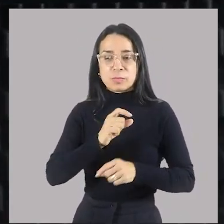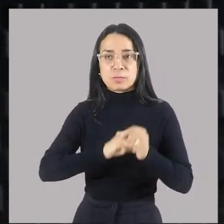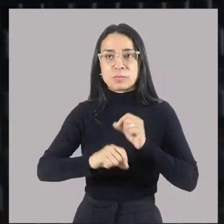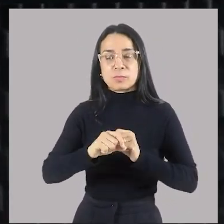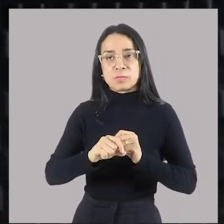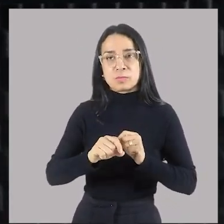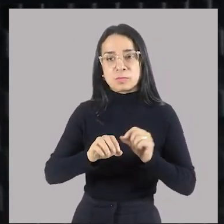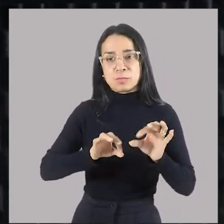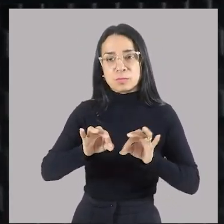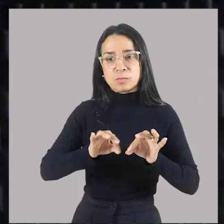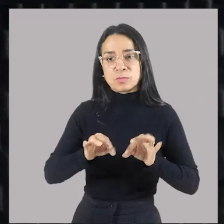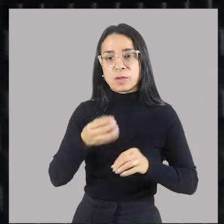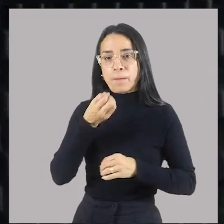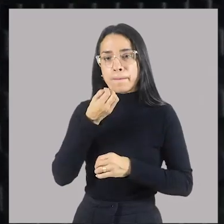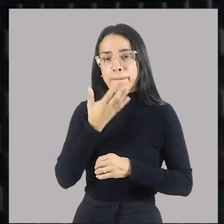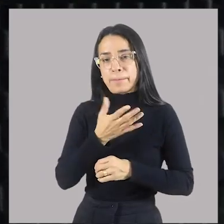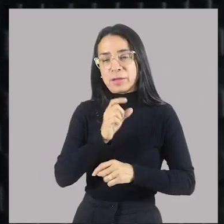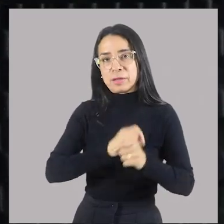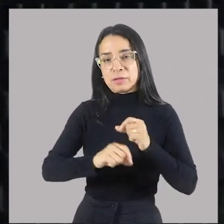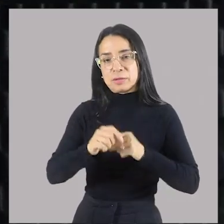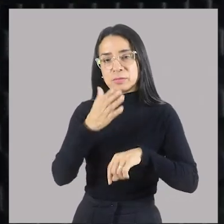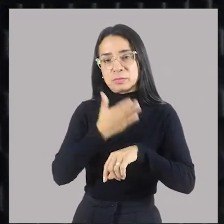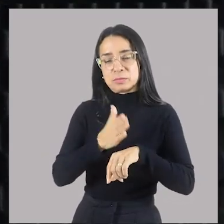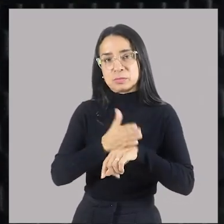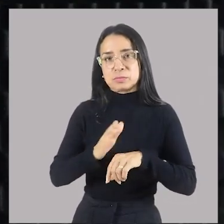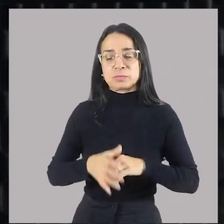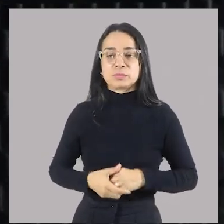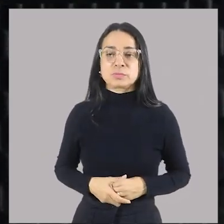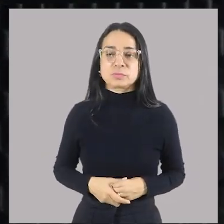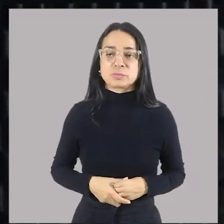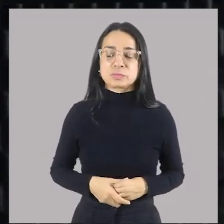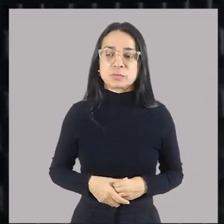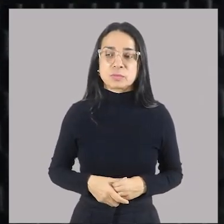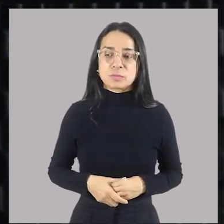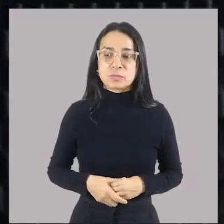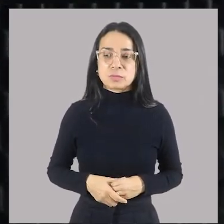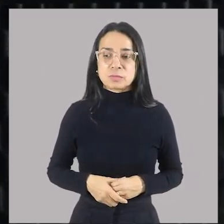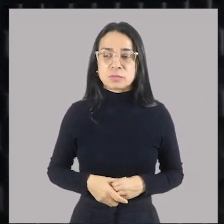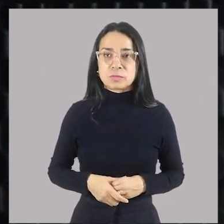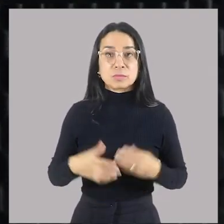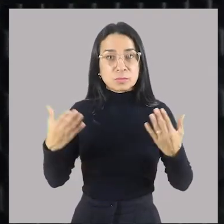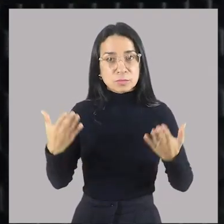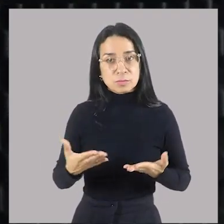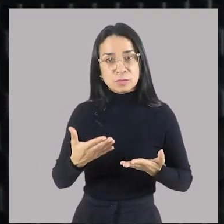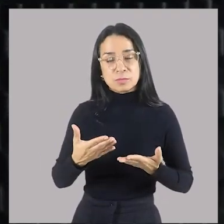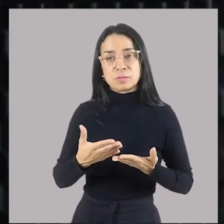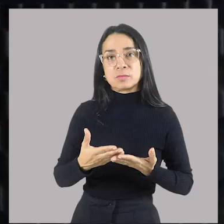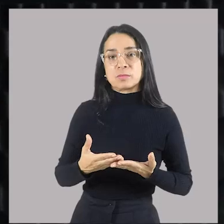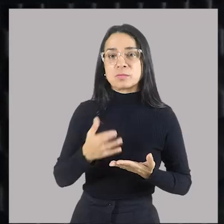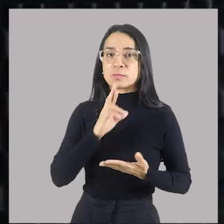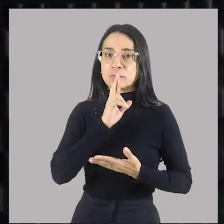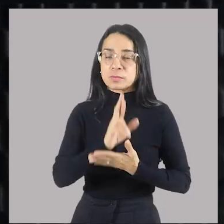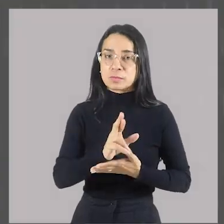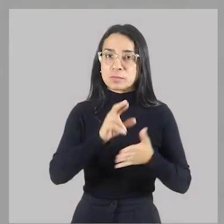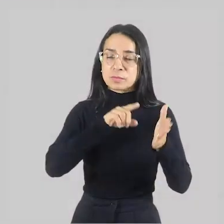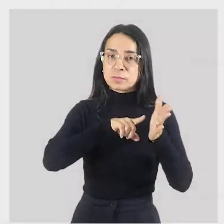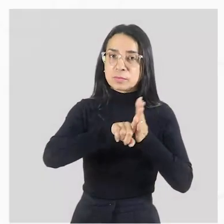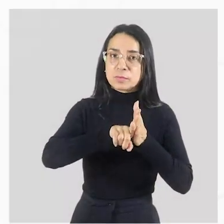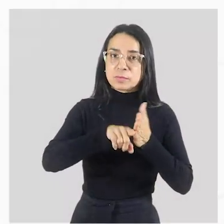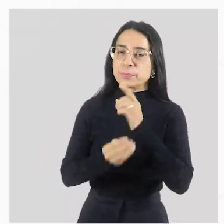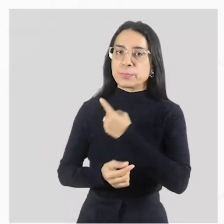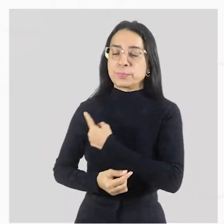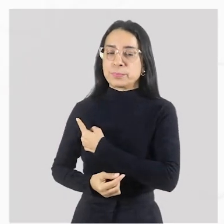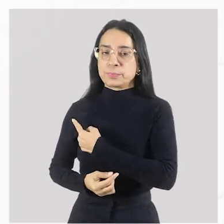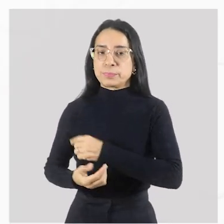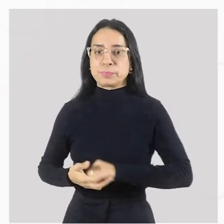E aí vamos para a resolução de algumas questões para ajudar no entendimento da nossa aula de